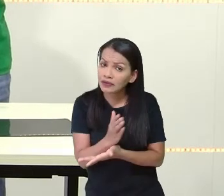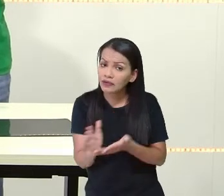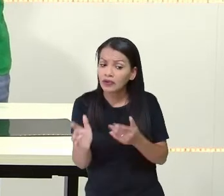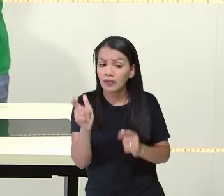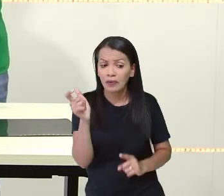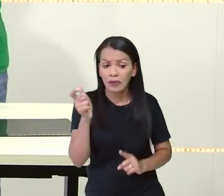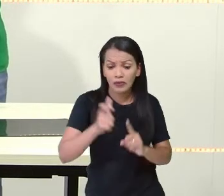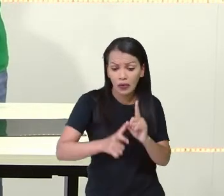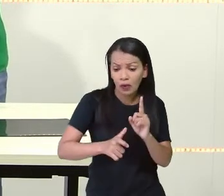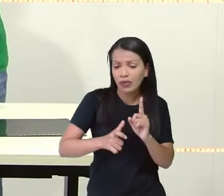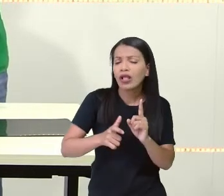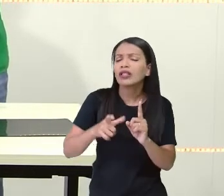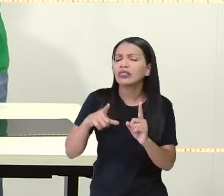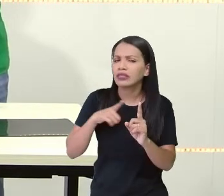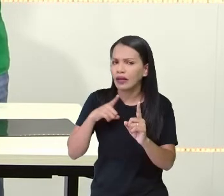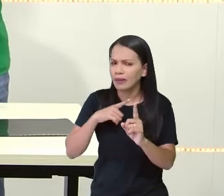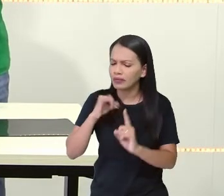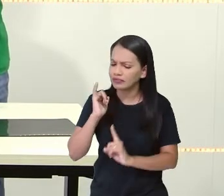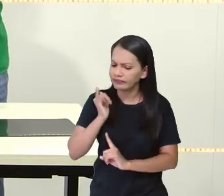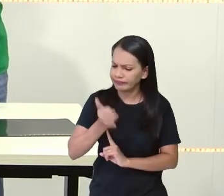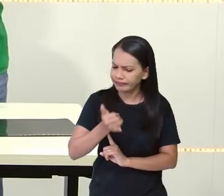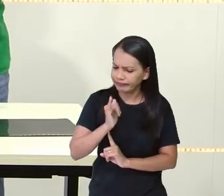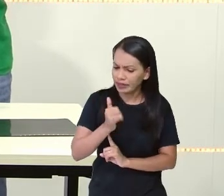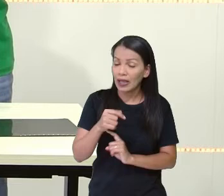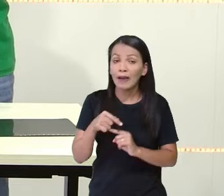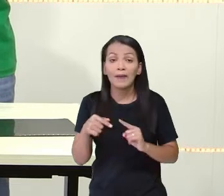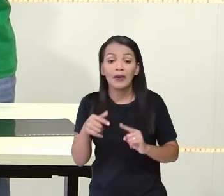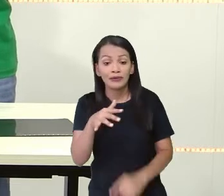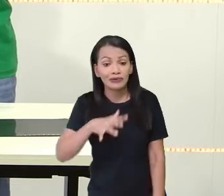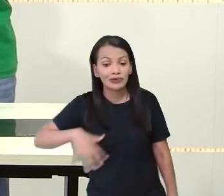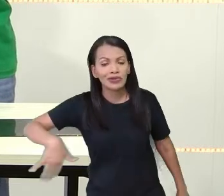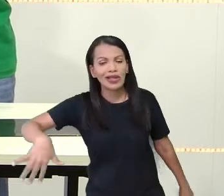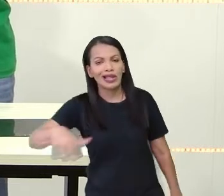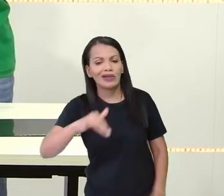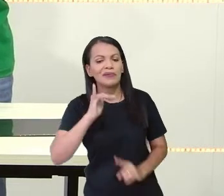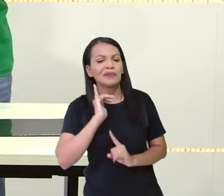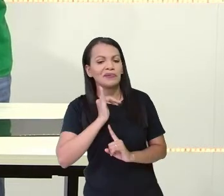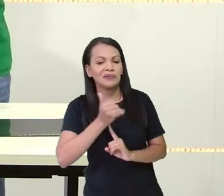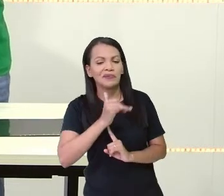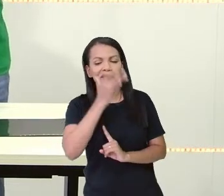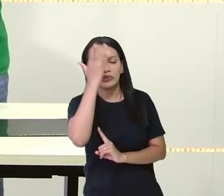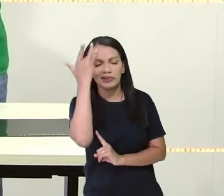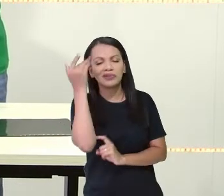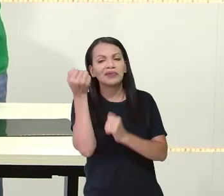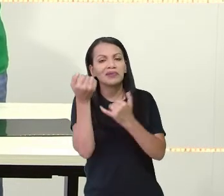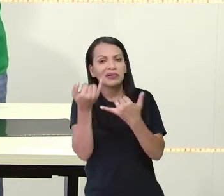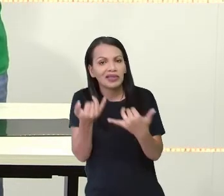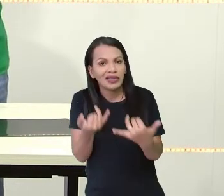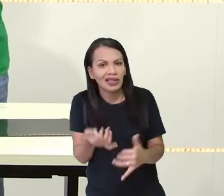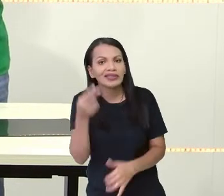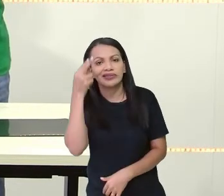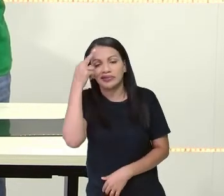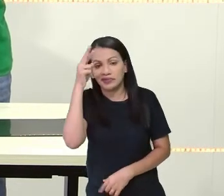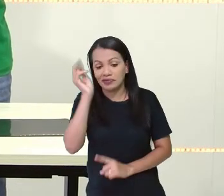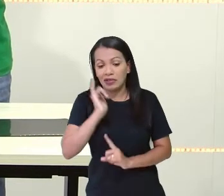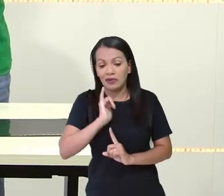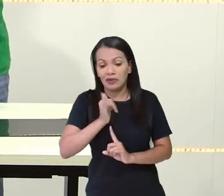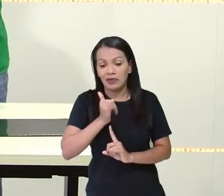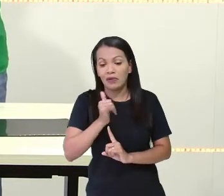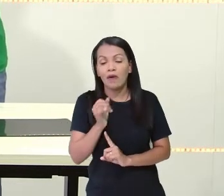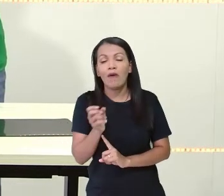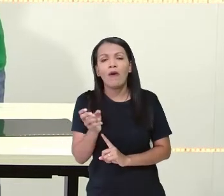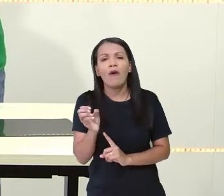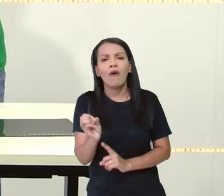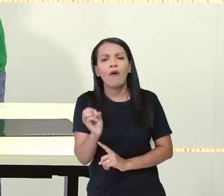história, mas no geral a gente percebe que existe alguém narrando a história. Então, é o narrador